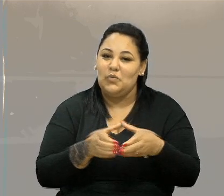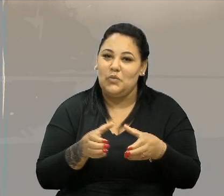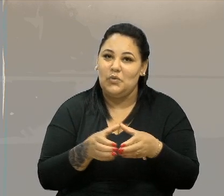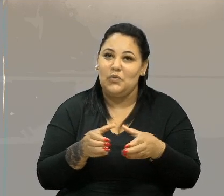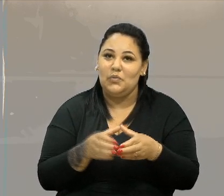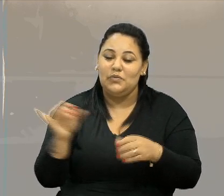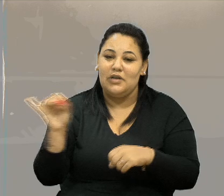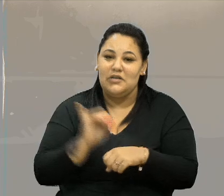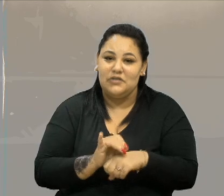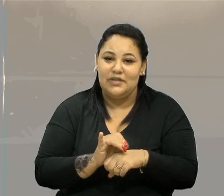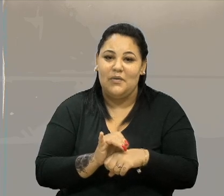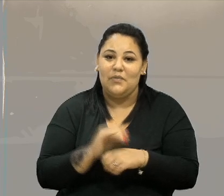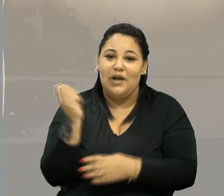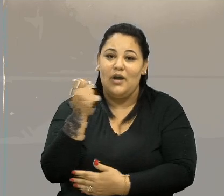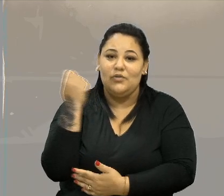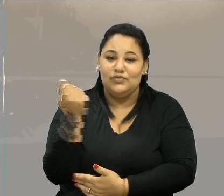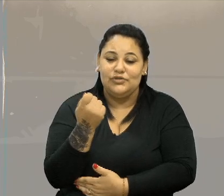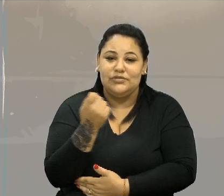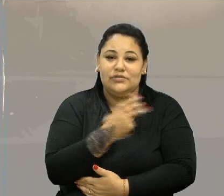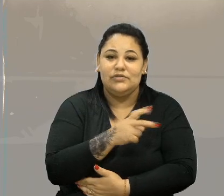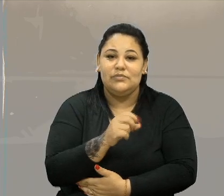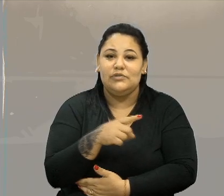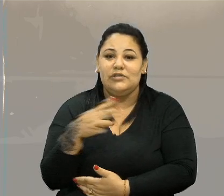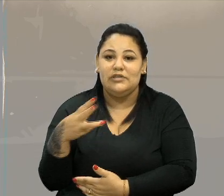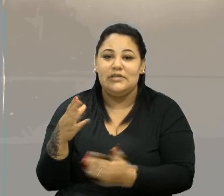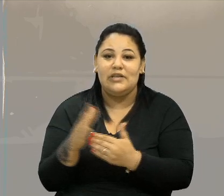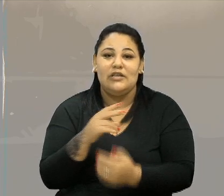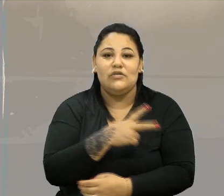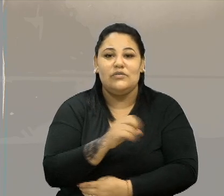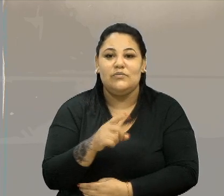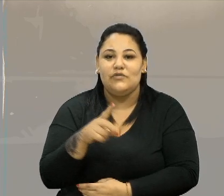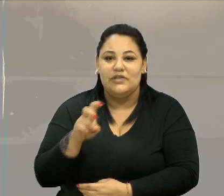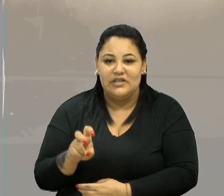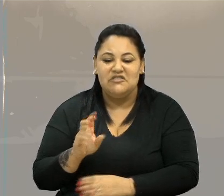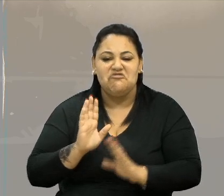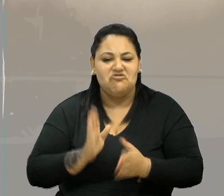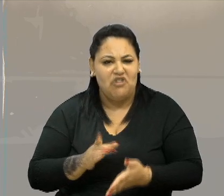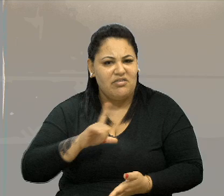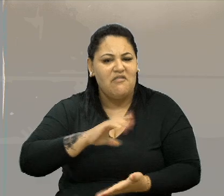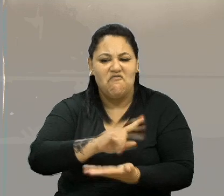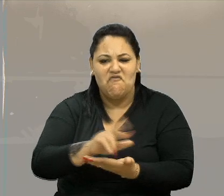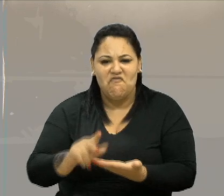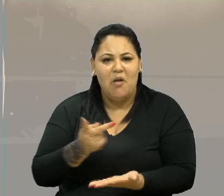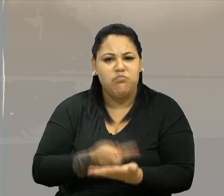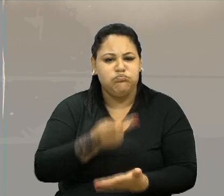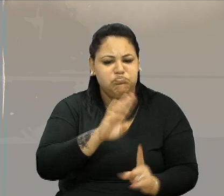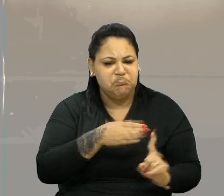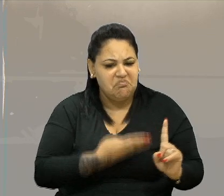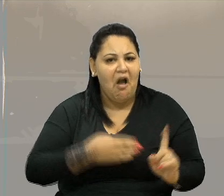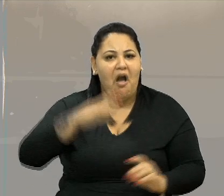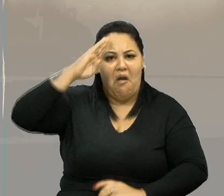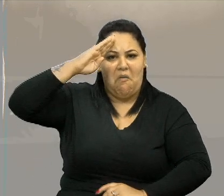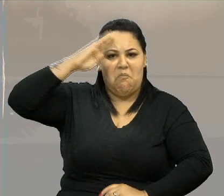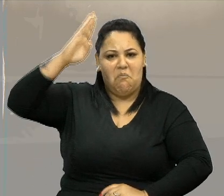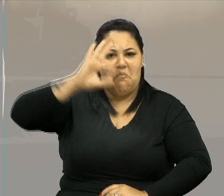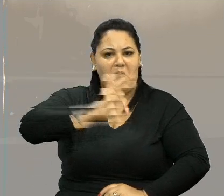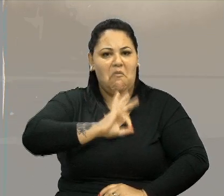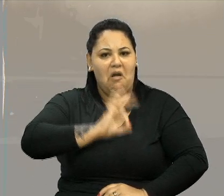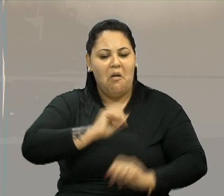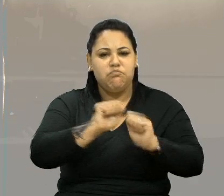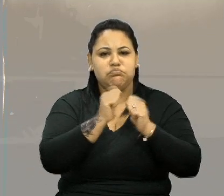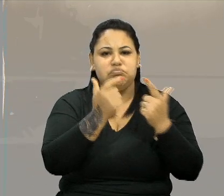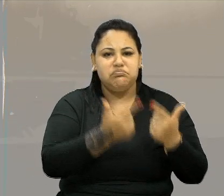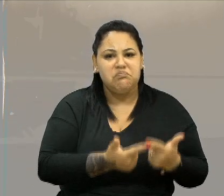Gaúcha, 2013 a 2015. Foi diversas vezes condecorados pela Brigada Militar, pela Assembleia